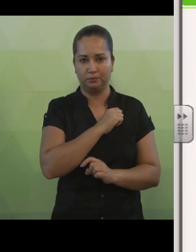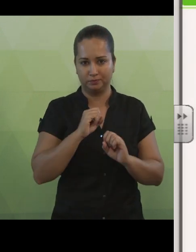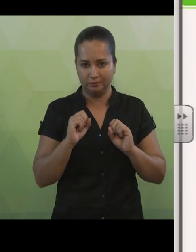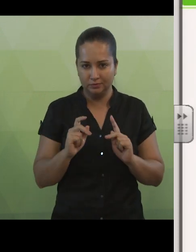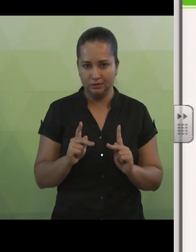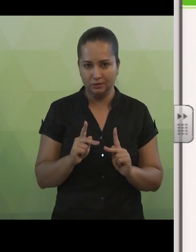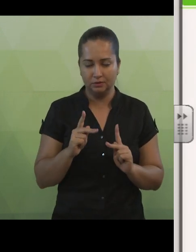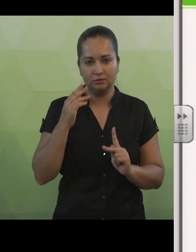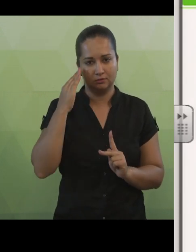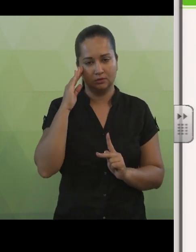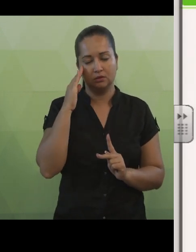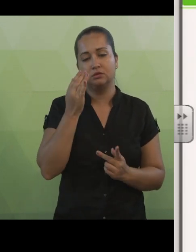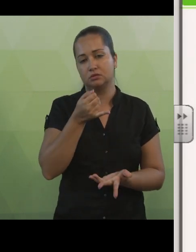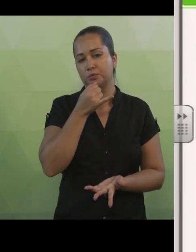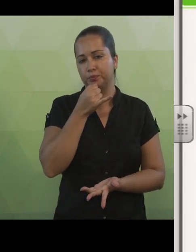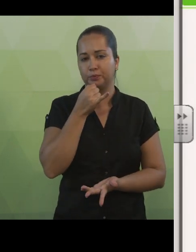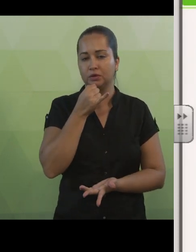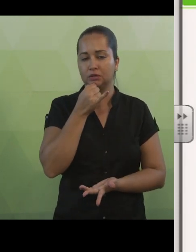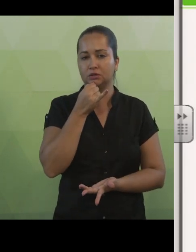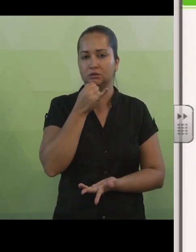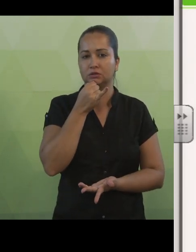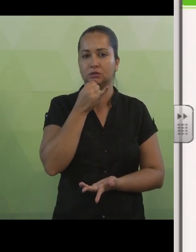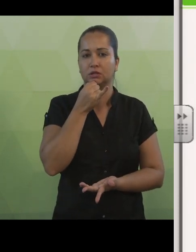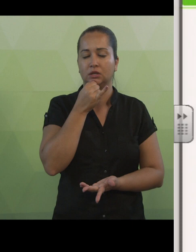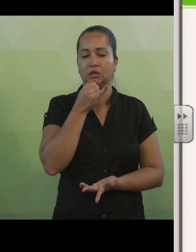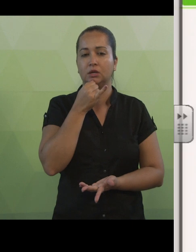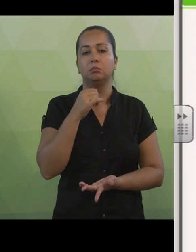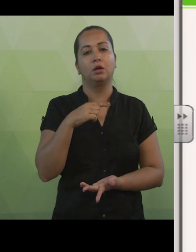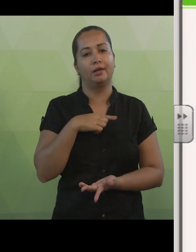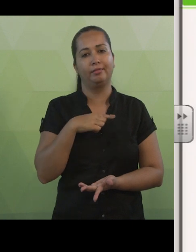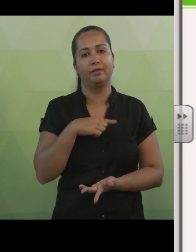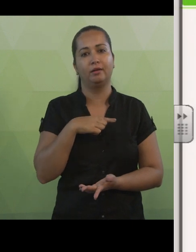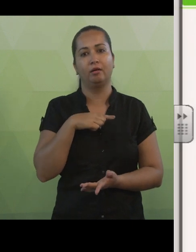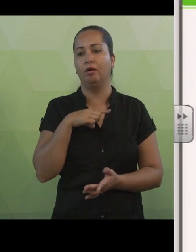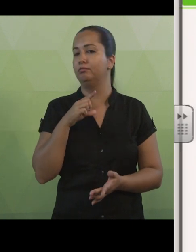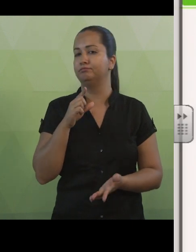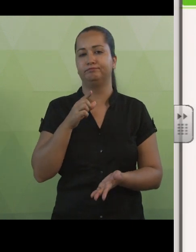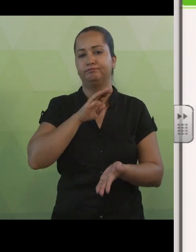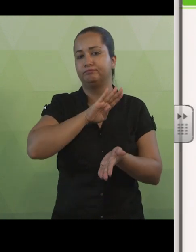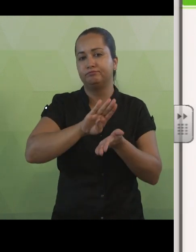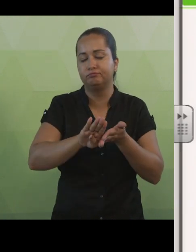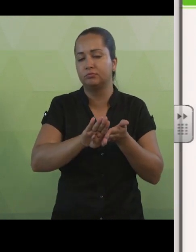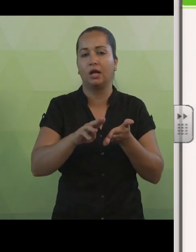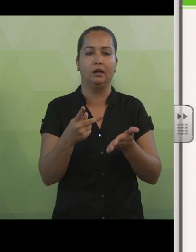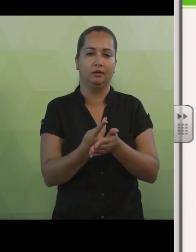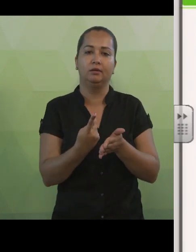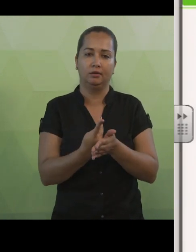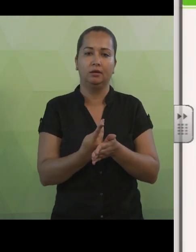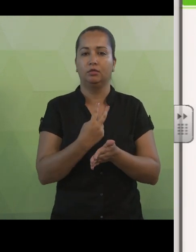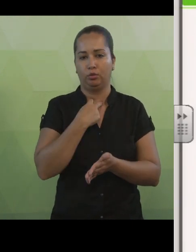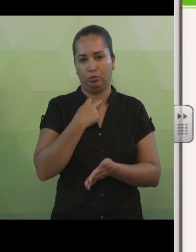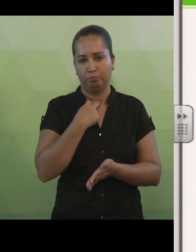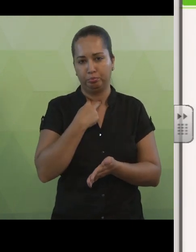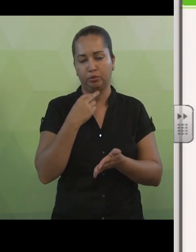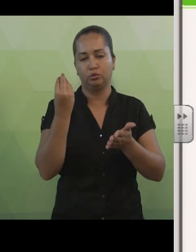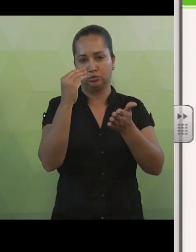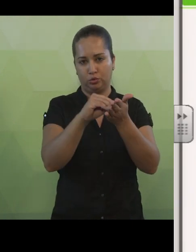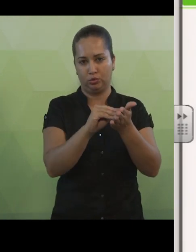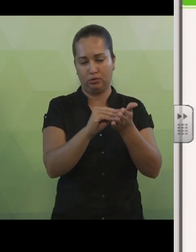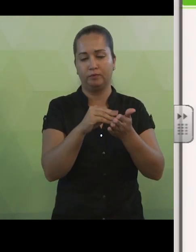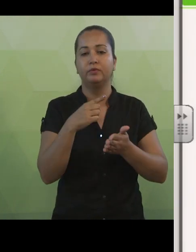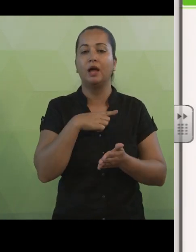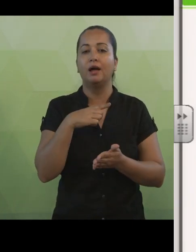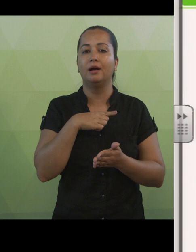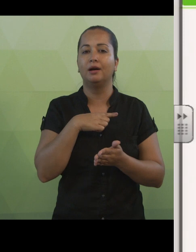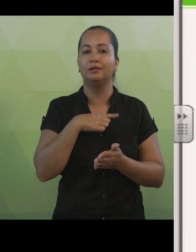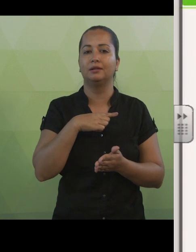Ok? Então, esse é um dos exemplos em que a restrição é verificada no metadados, no catálogo global. E também no